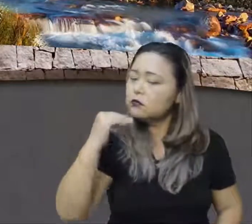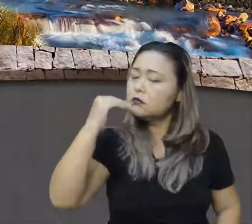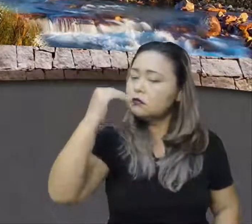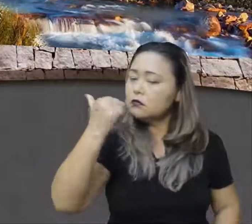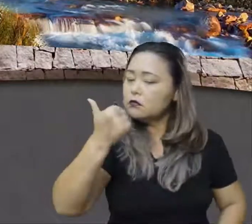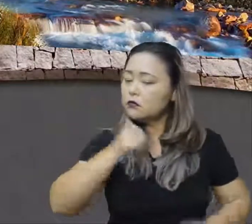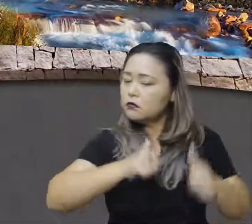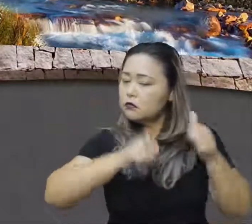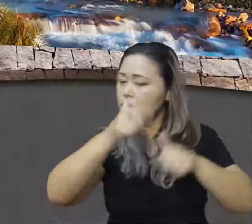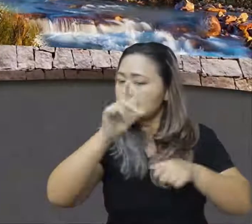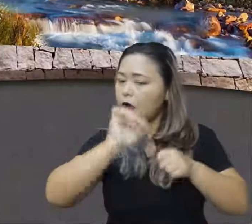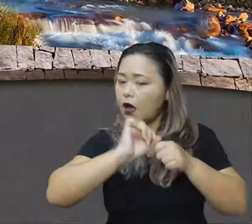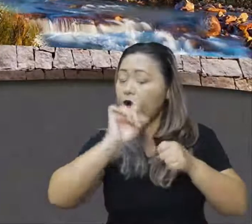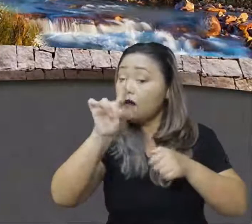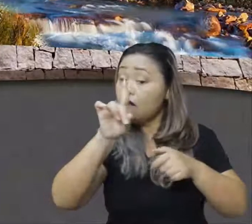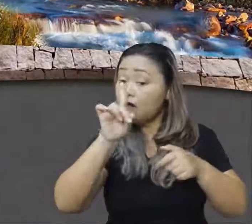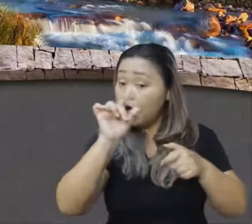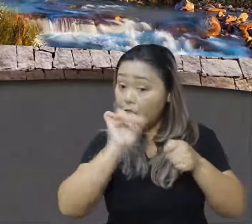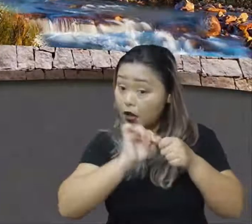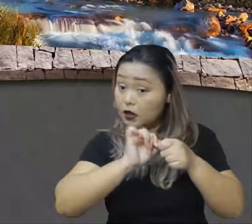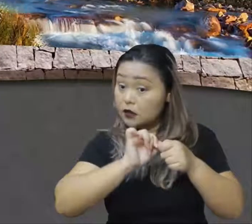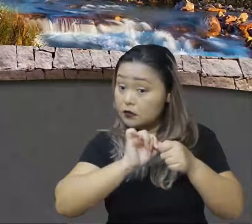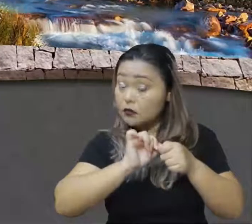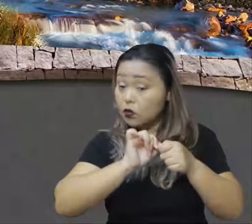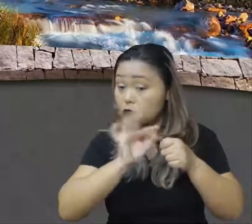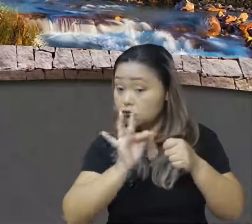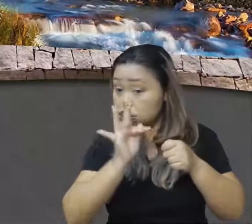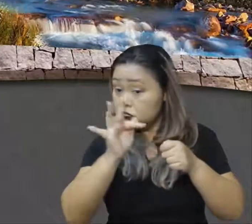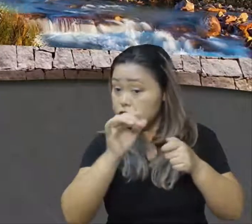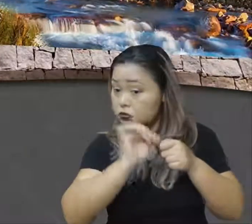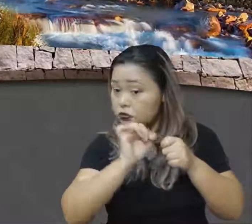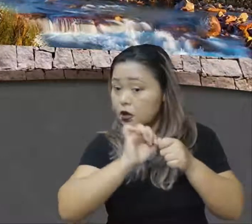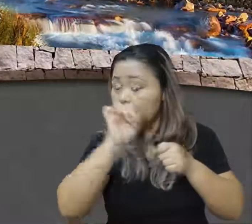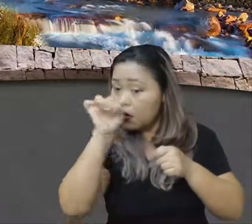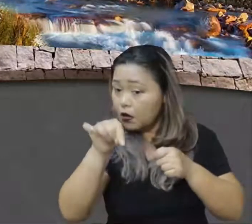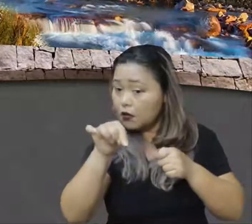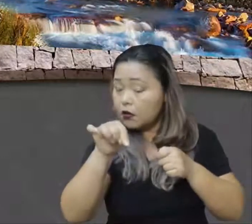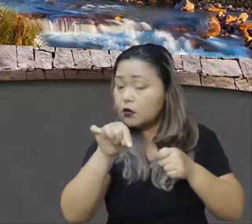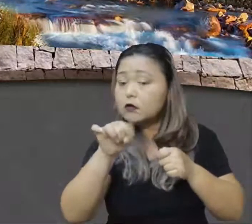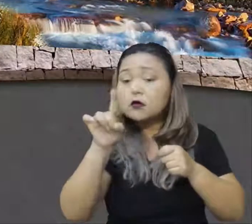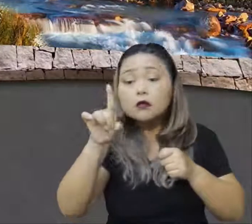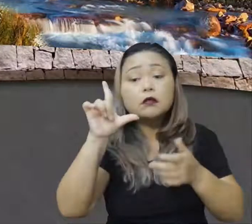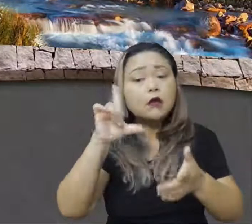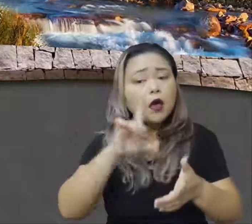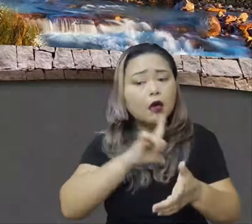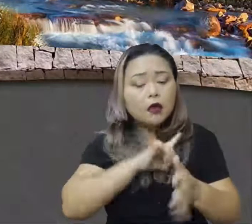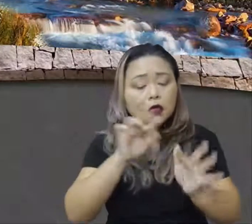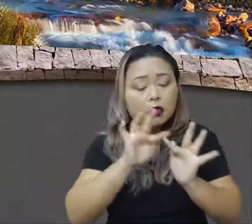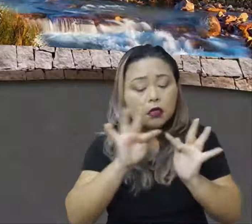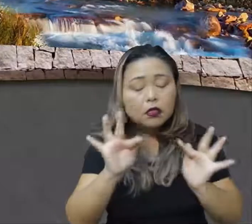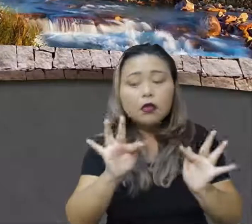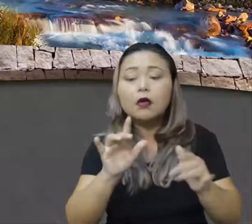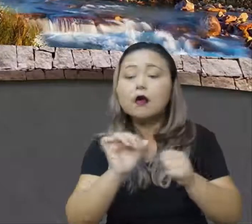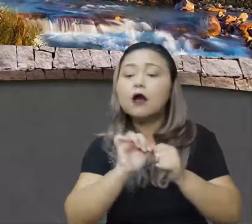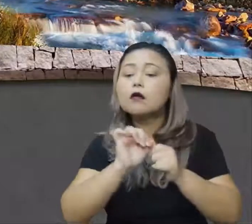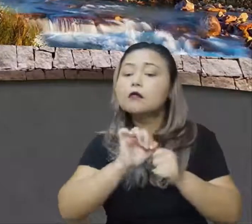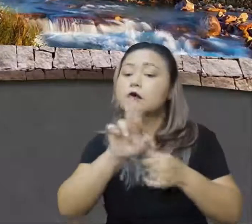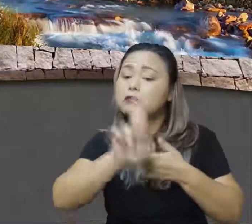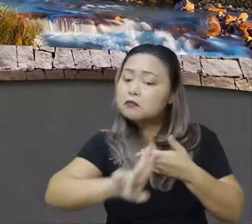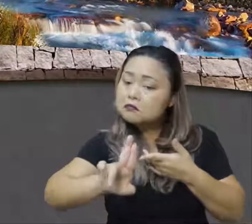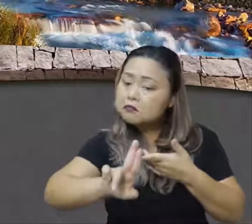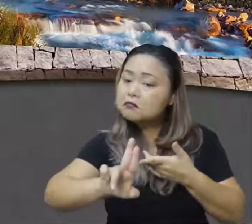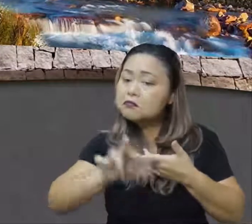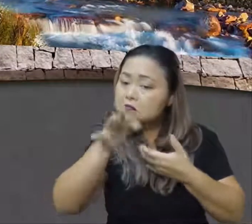e fará com que você tenha aquilo que seja simples, mas eficiente para você.